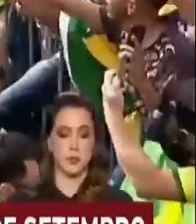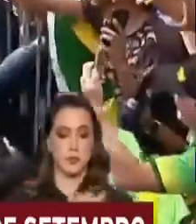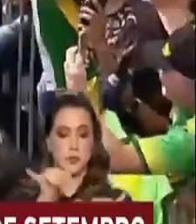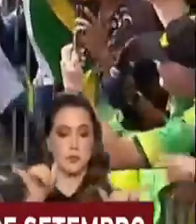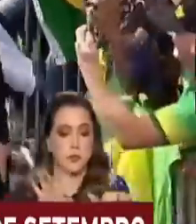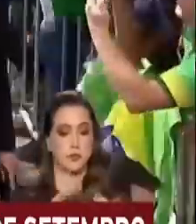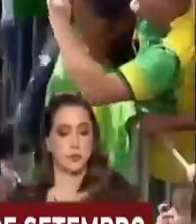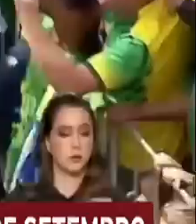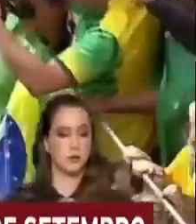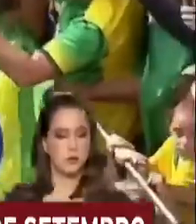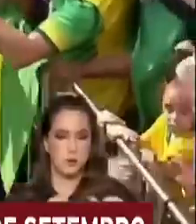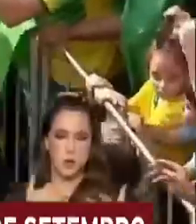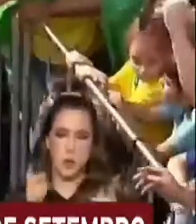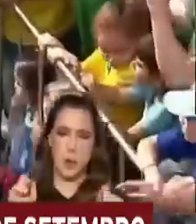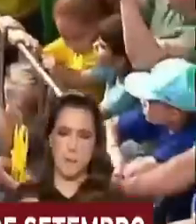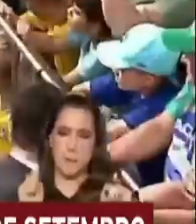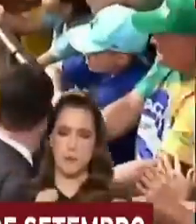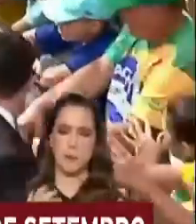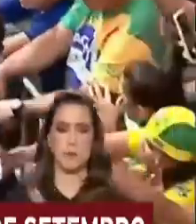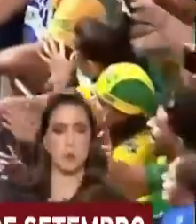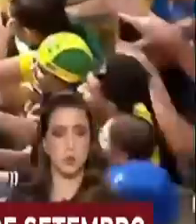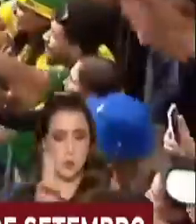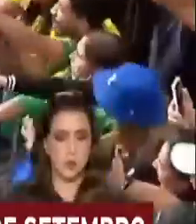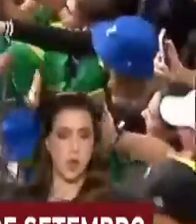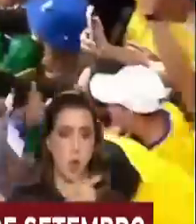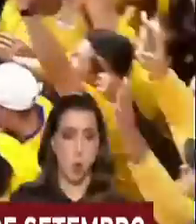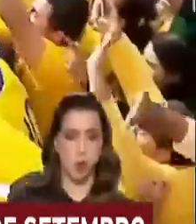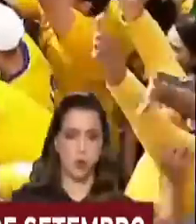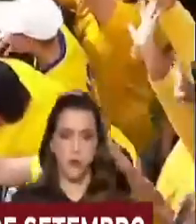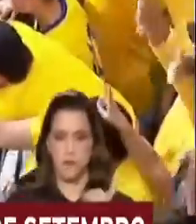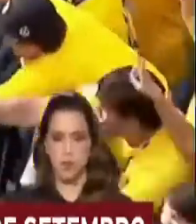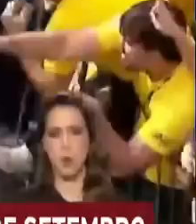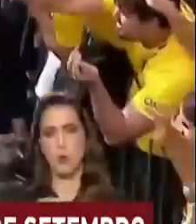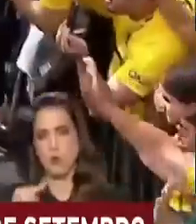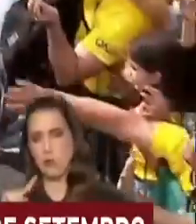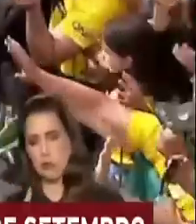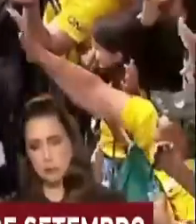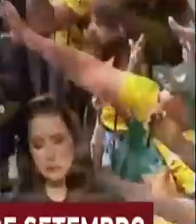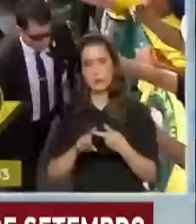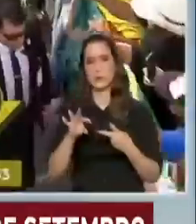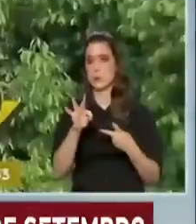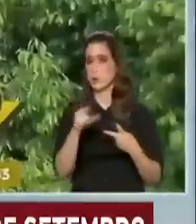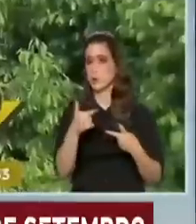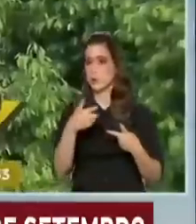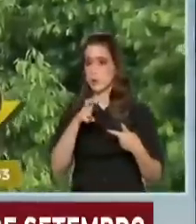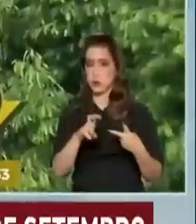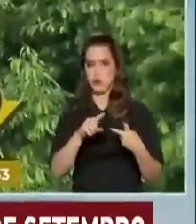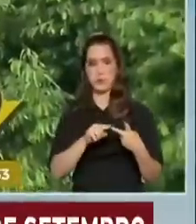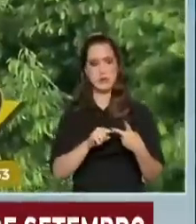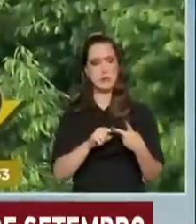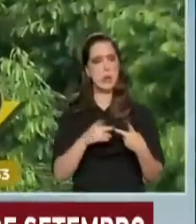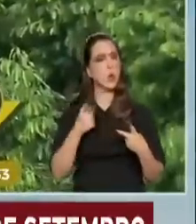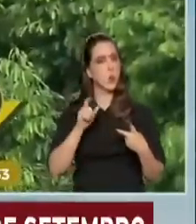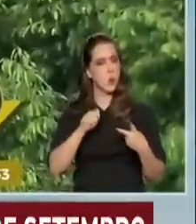PSB né para daqui de Brasília para investigar Peculato nesse processo e